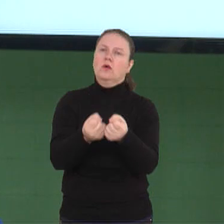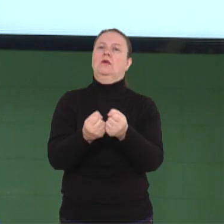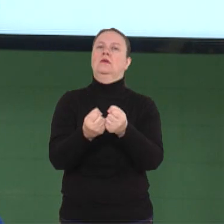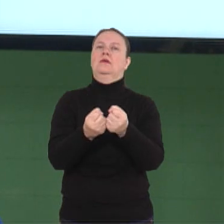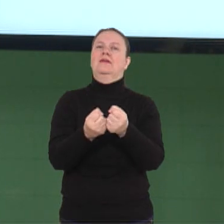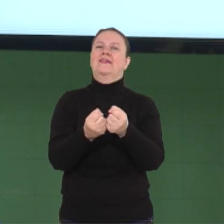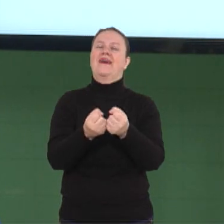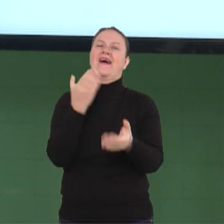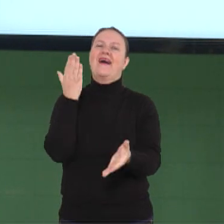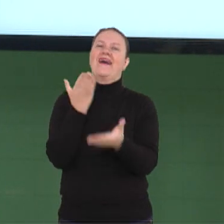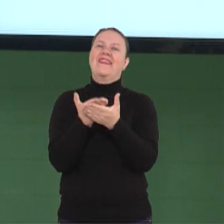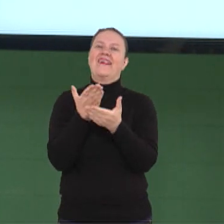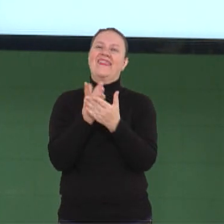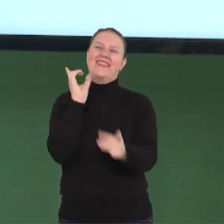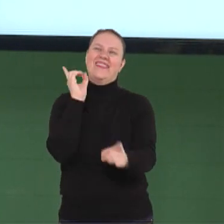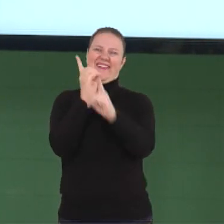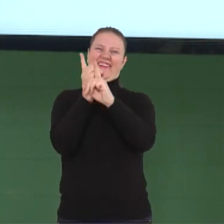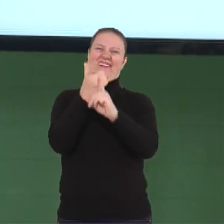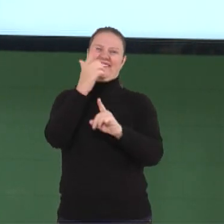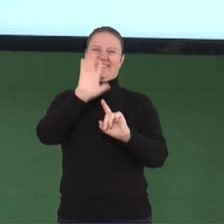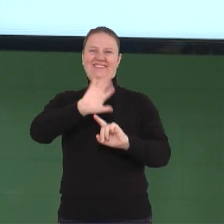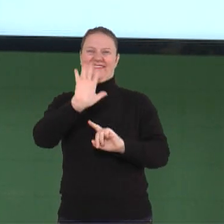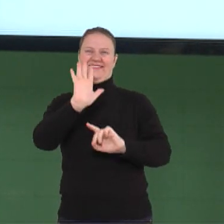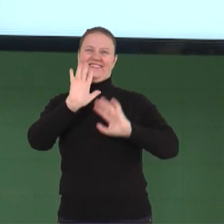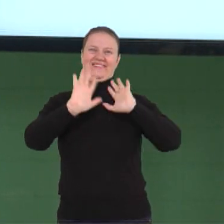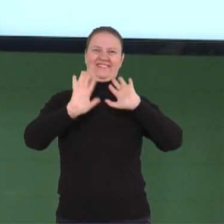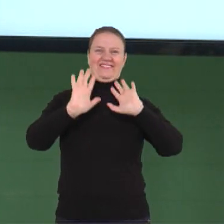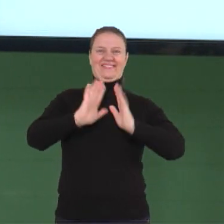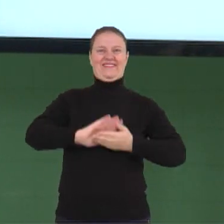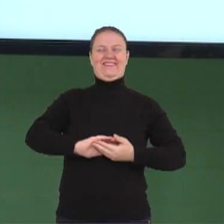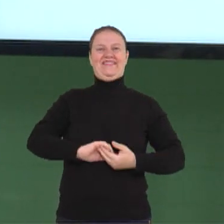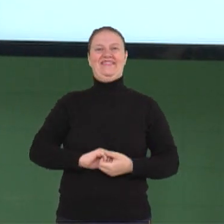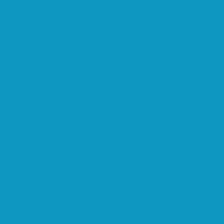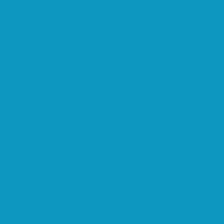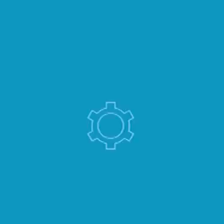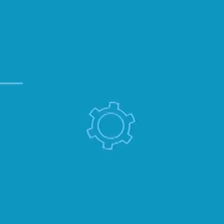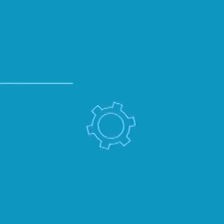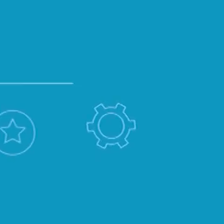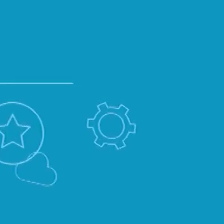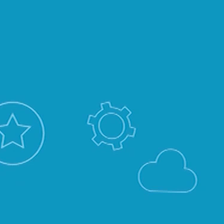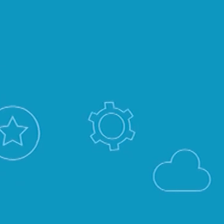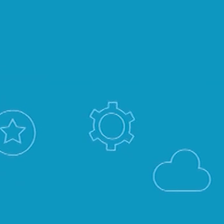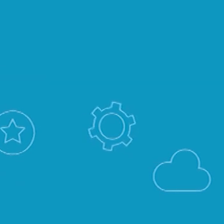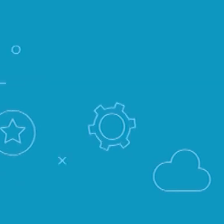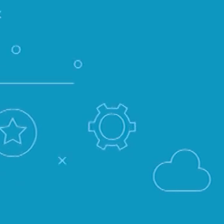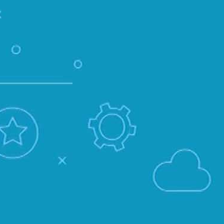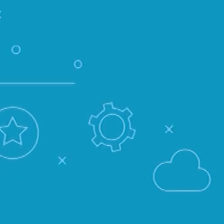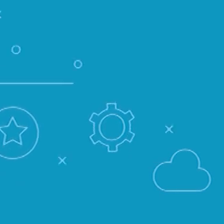estudos e até a próxima.